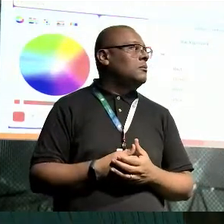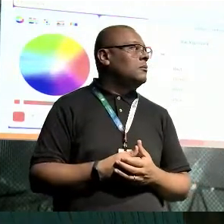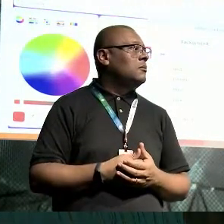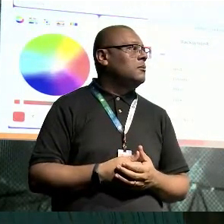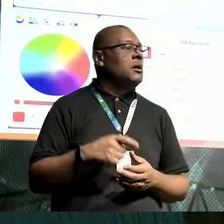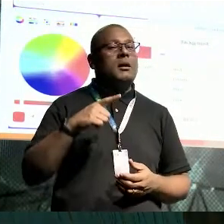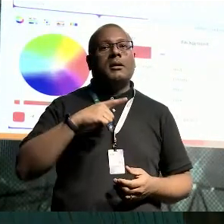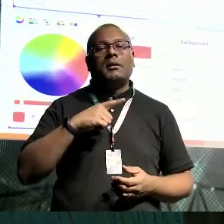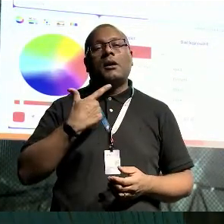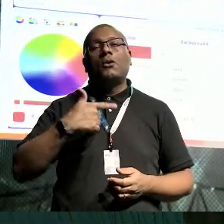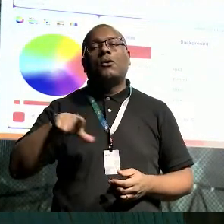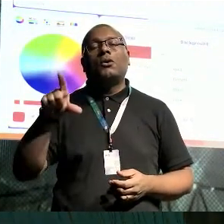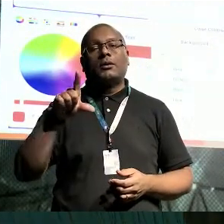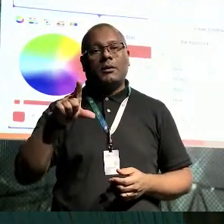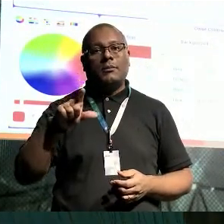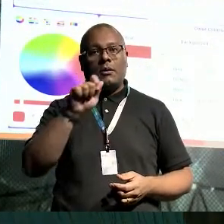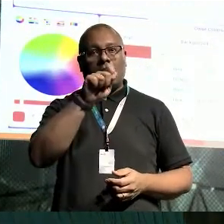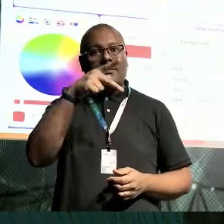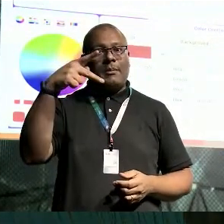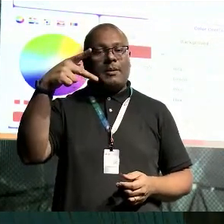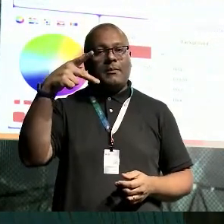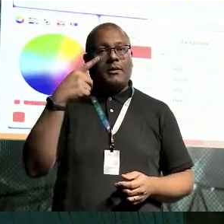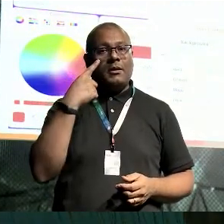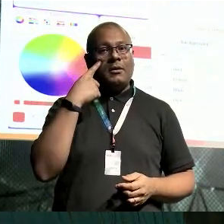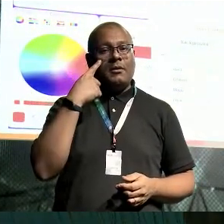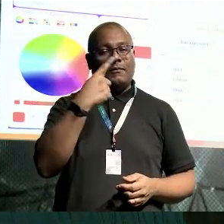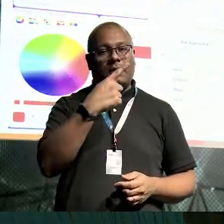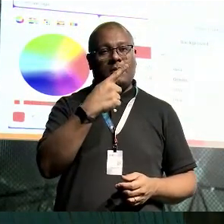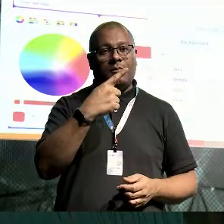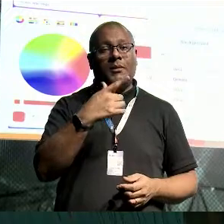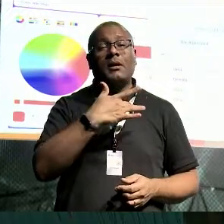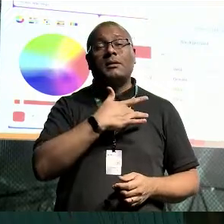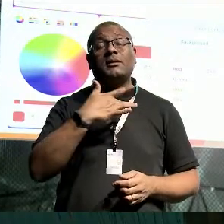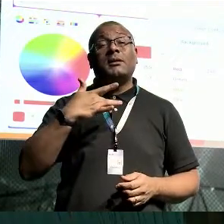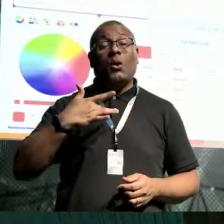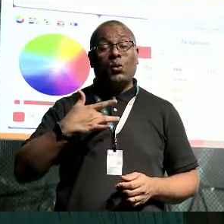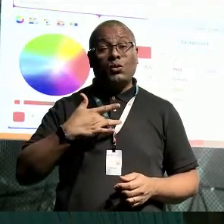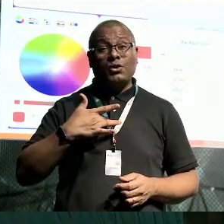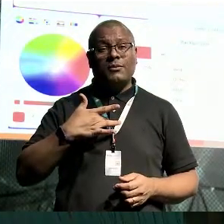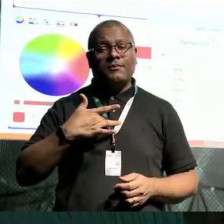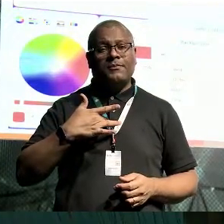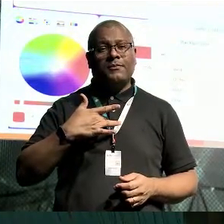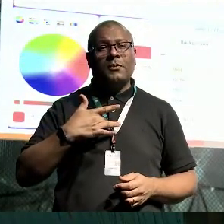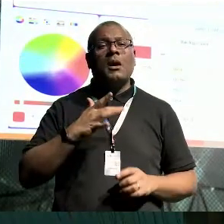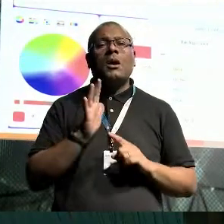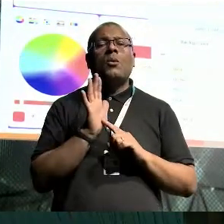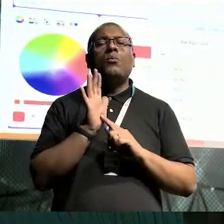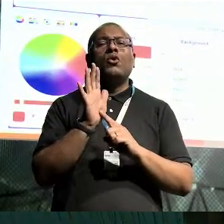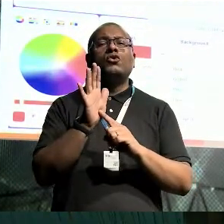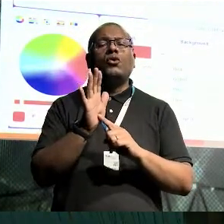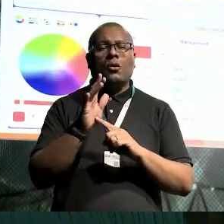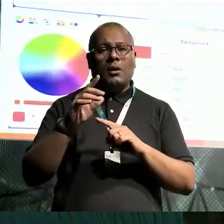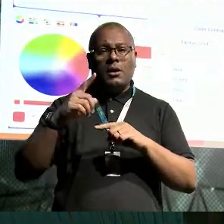Aqui eu tenho esse aplicativo, é um aplicativo de saúde. E o que ele me deu? Quando eu rodei